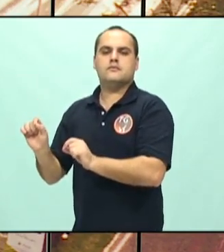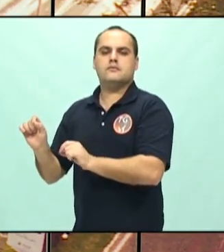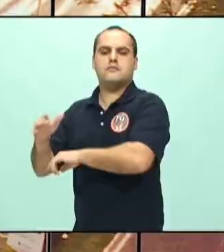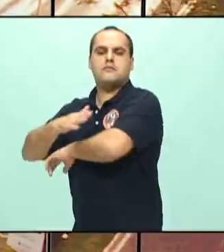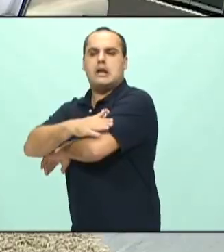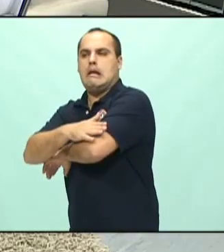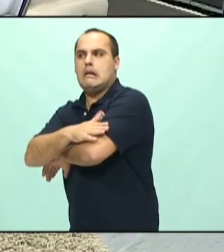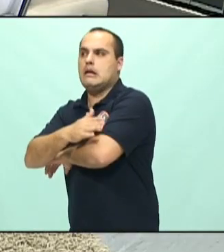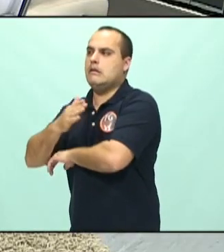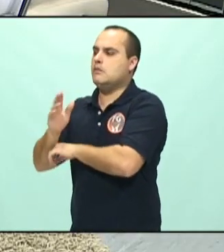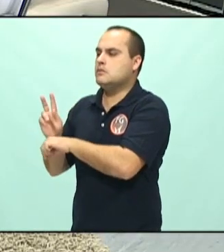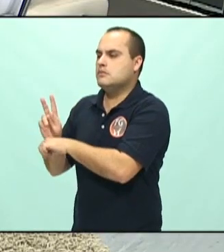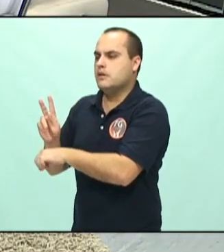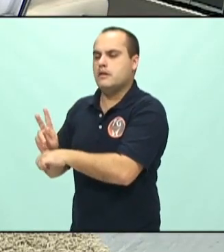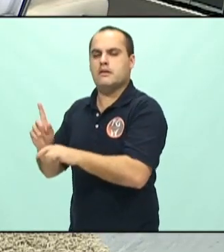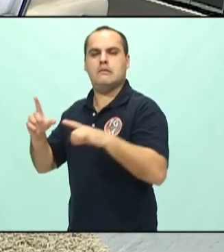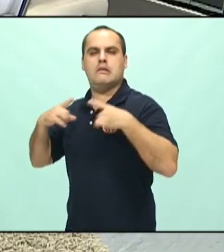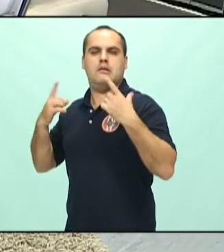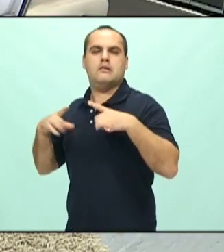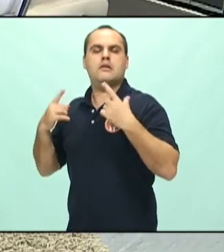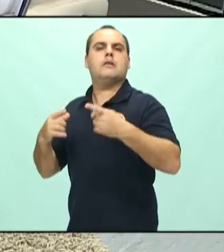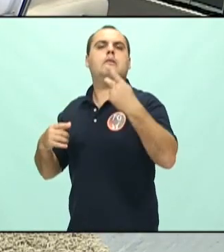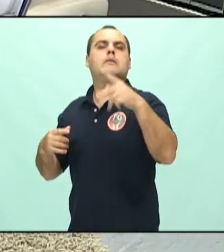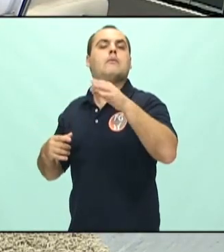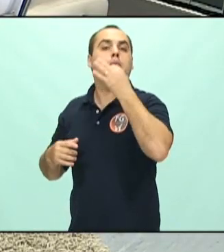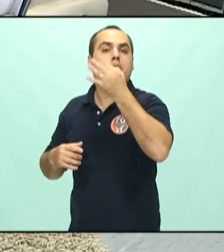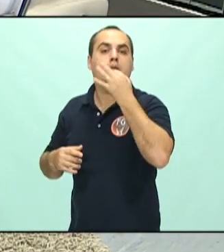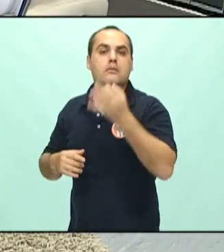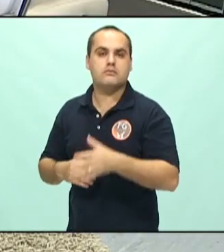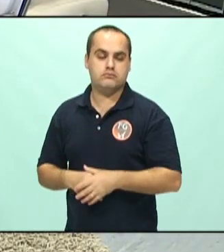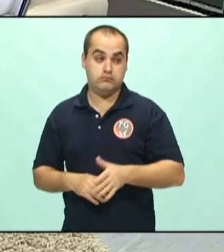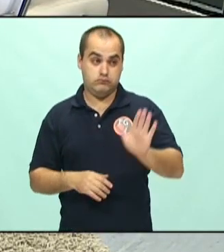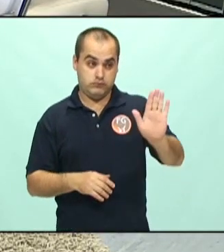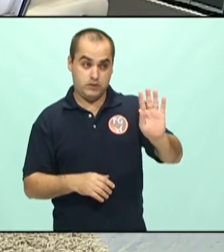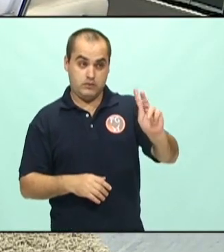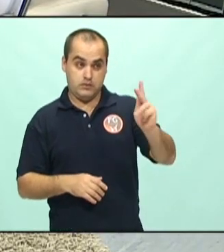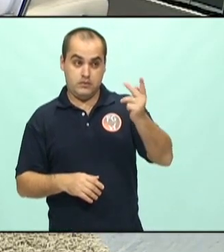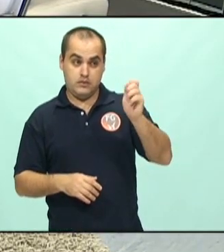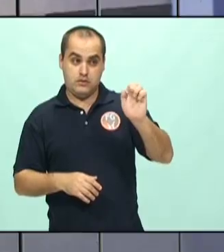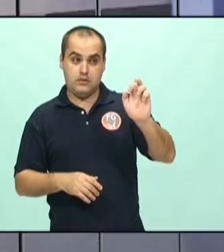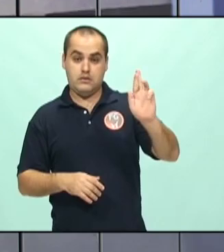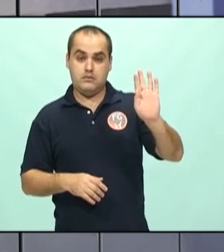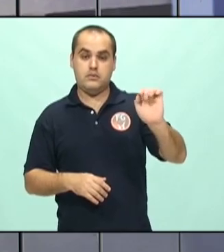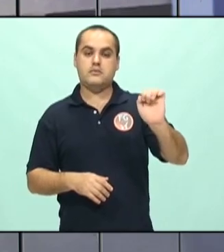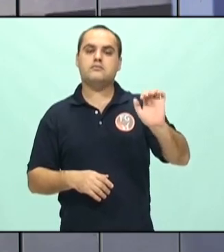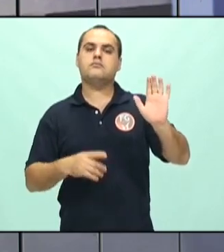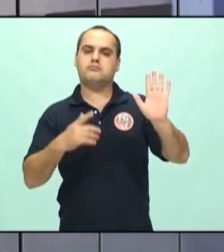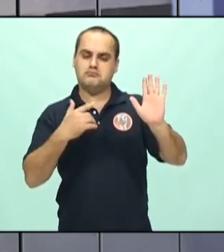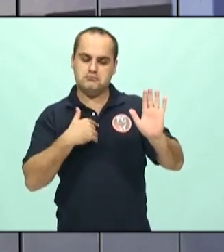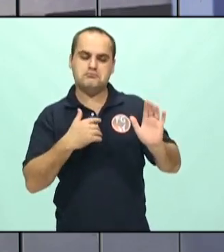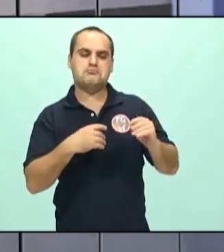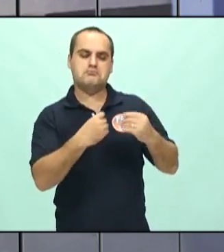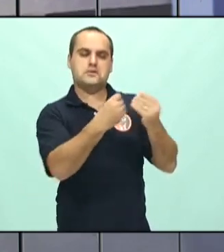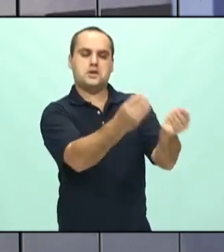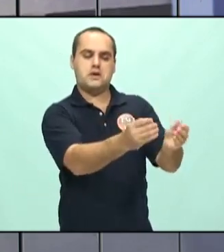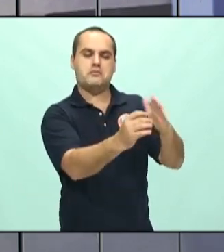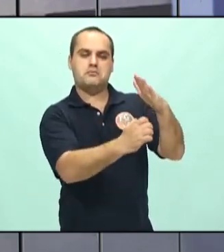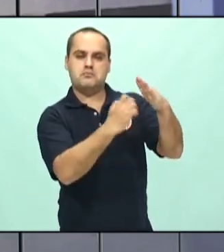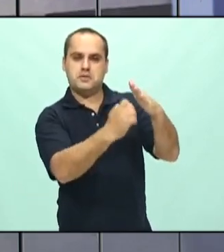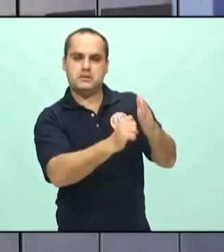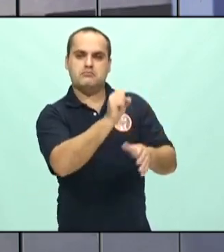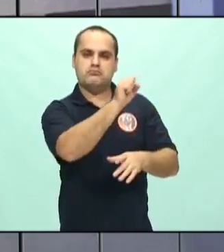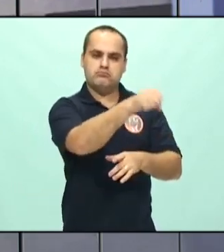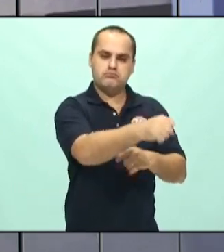praça de lazer enfim cunha subiu eu sei não é barulho eu sim voltavam a empresa administrar aquilo ali porque é uma